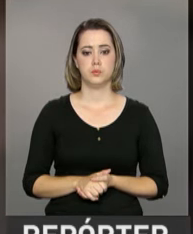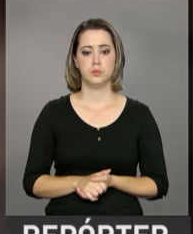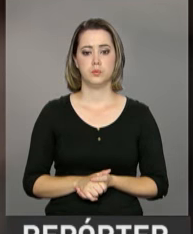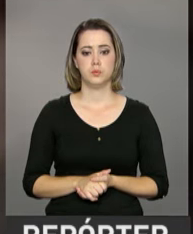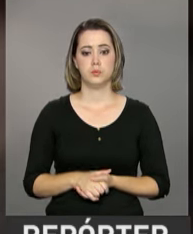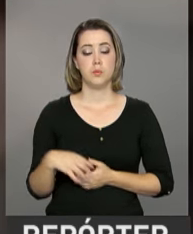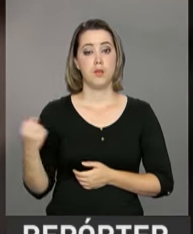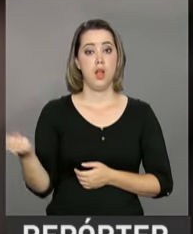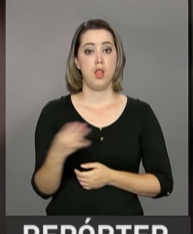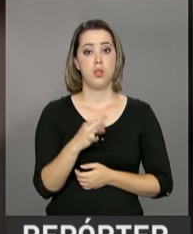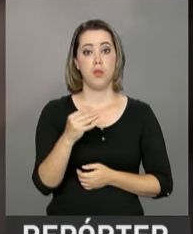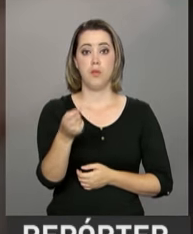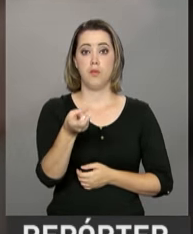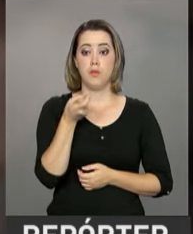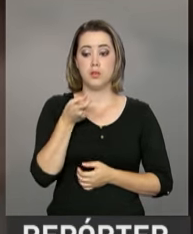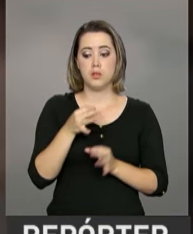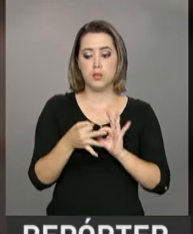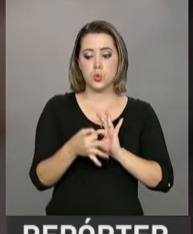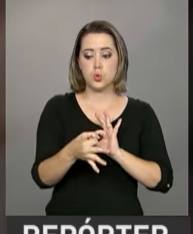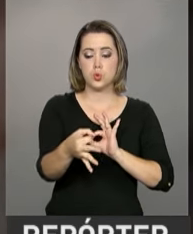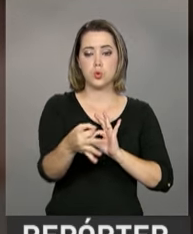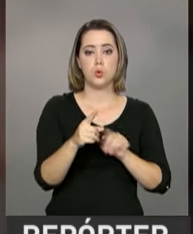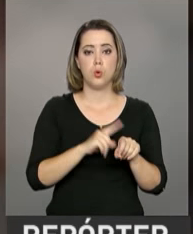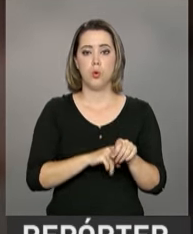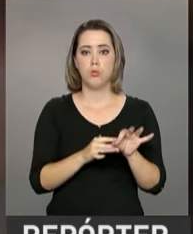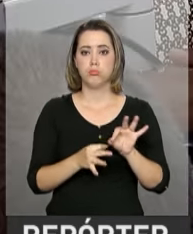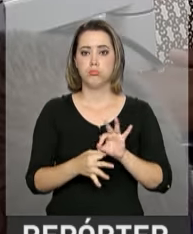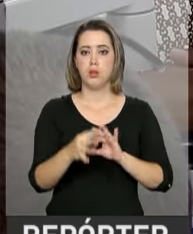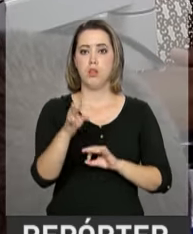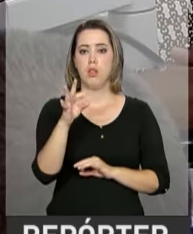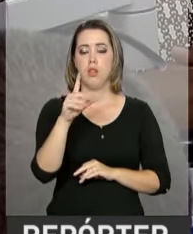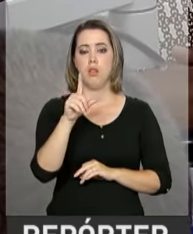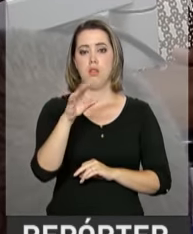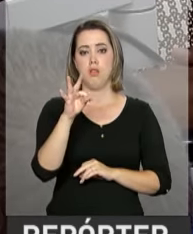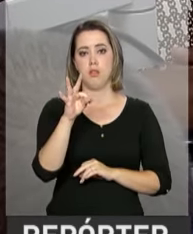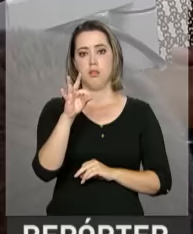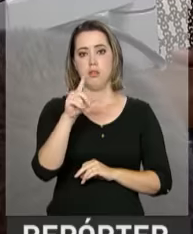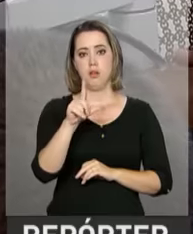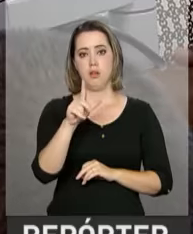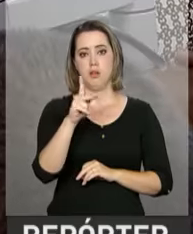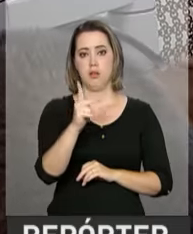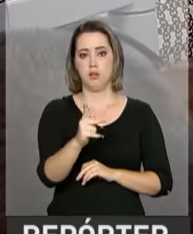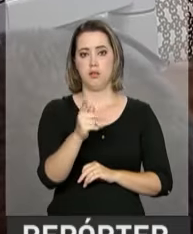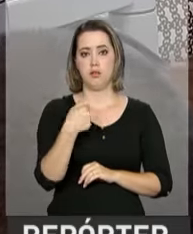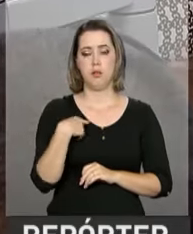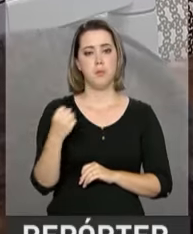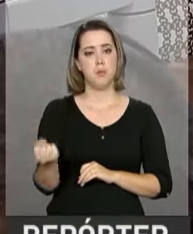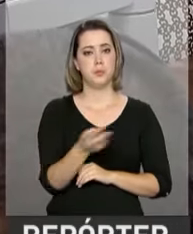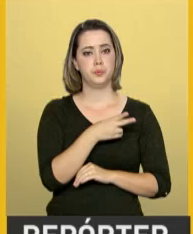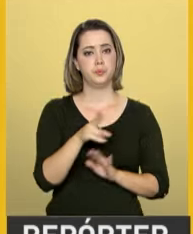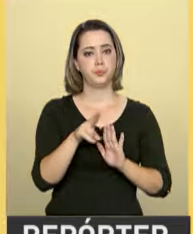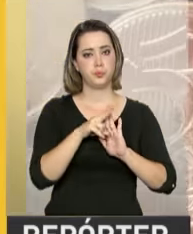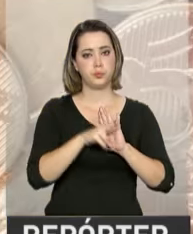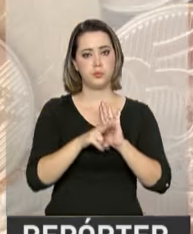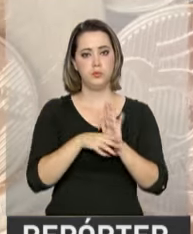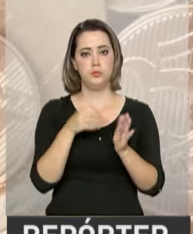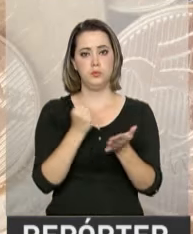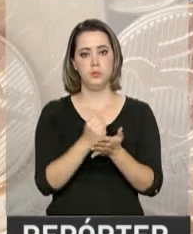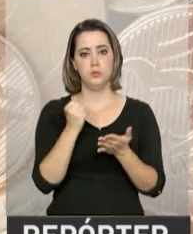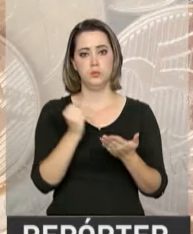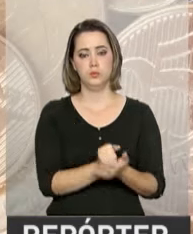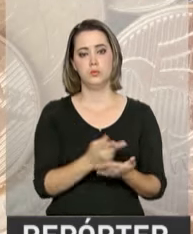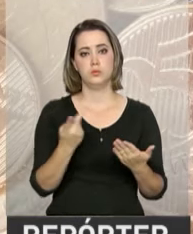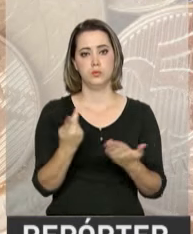a nova taxa de longo prazo ou tlp vai servir de referência para contratos novos firmados a partir